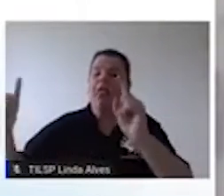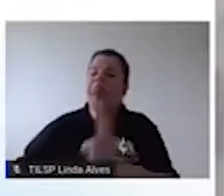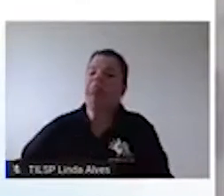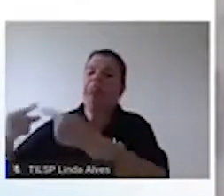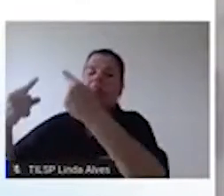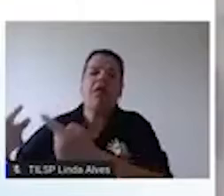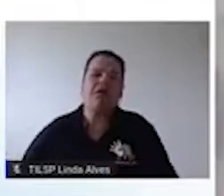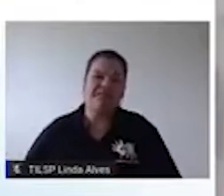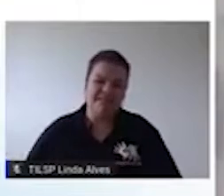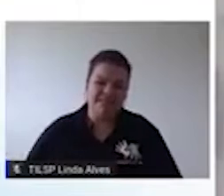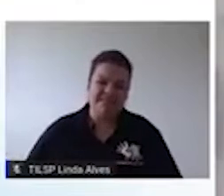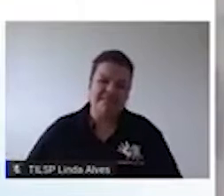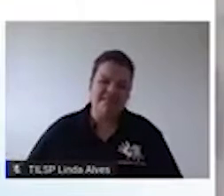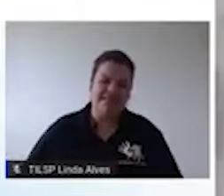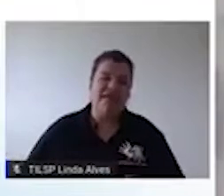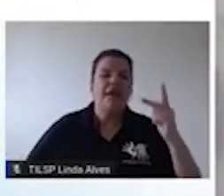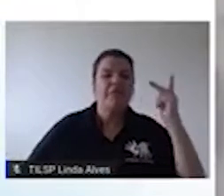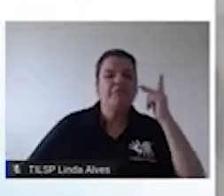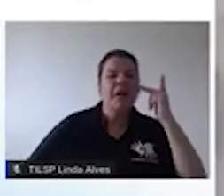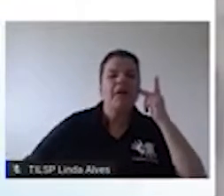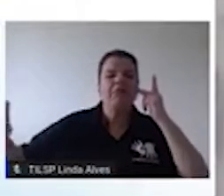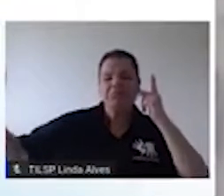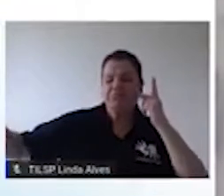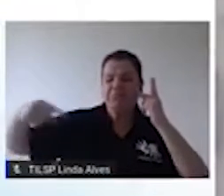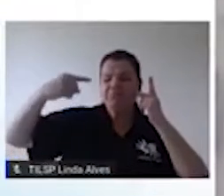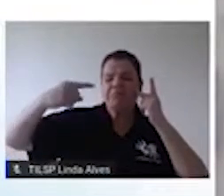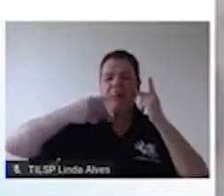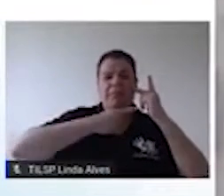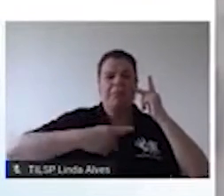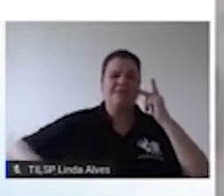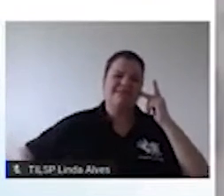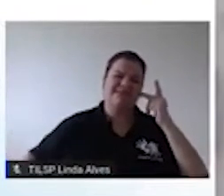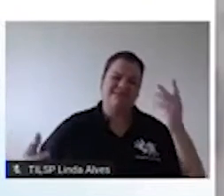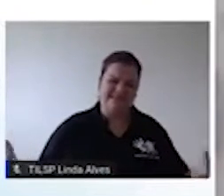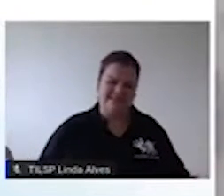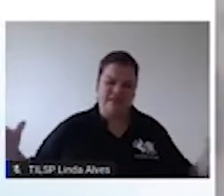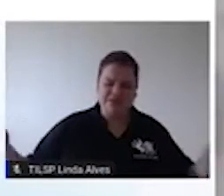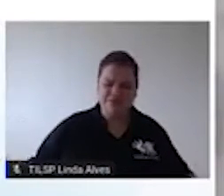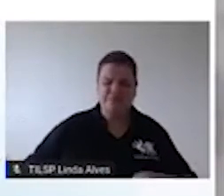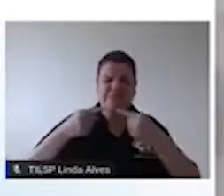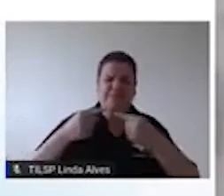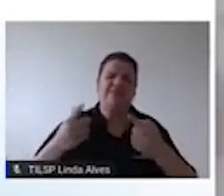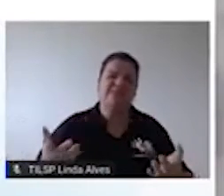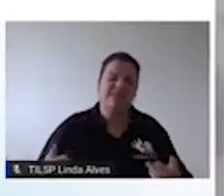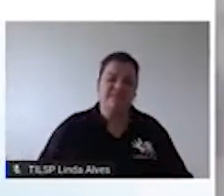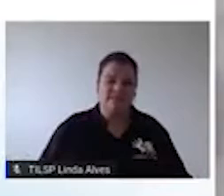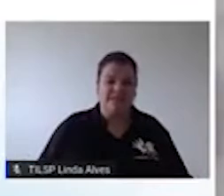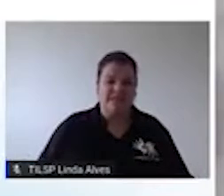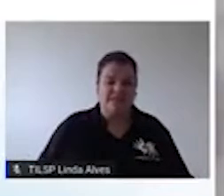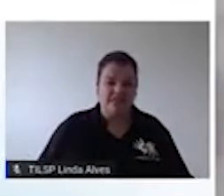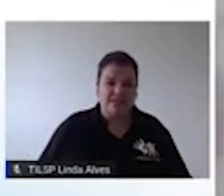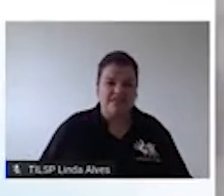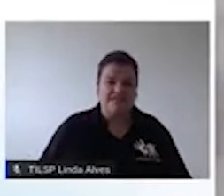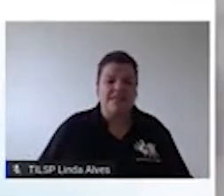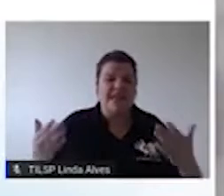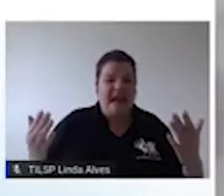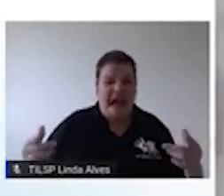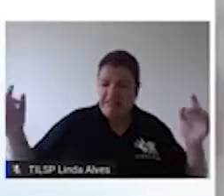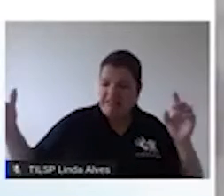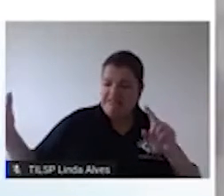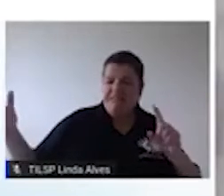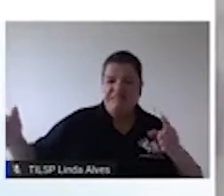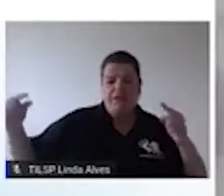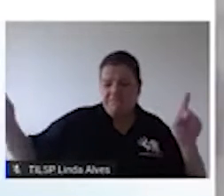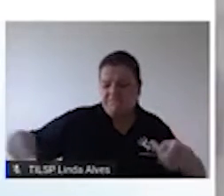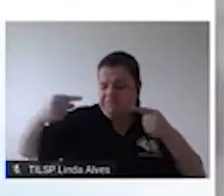ao governador do estado de São Paulo, que ele acha que vai ser seu oponente em 2022, que